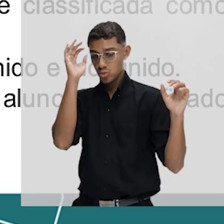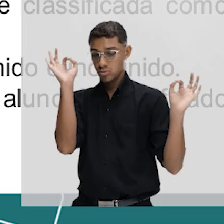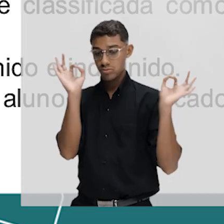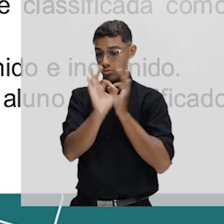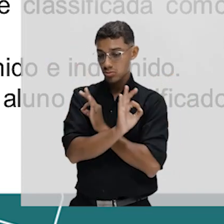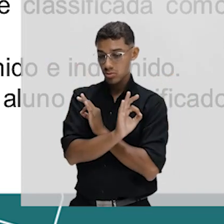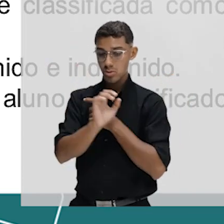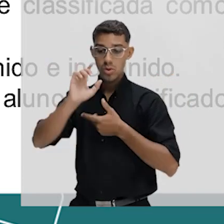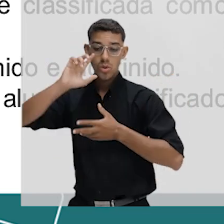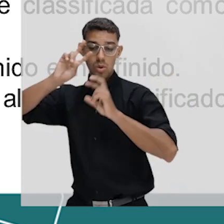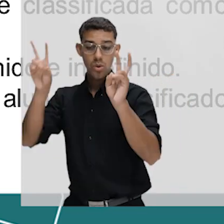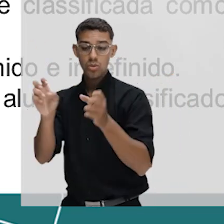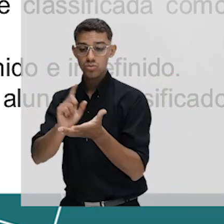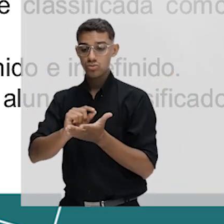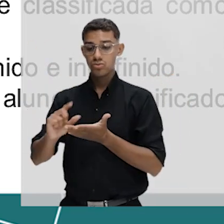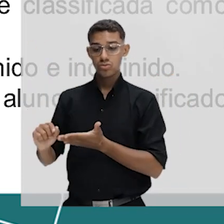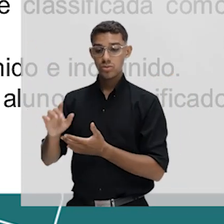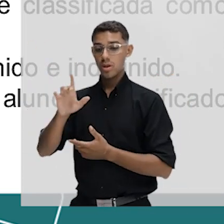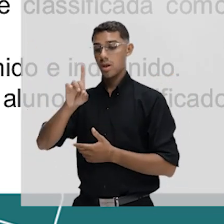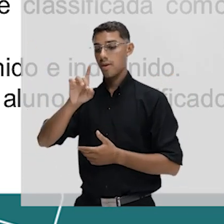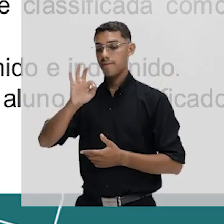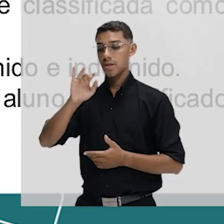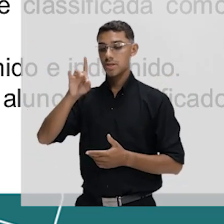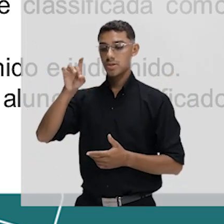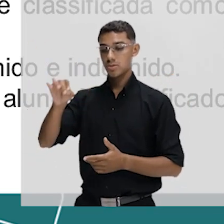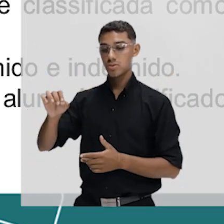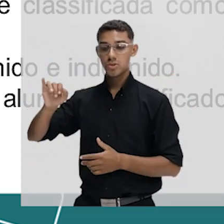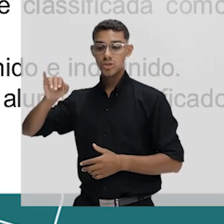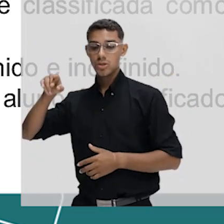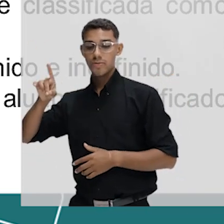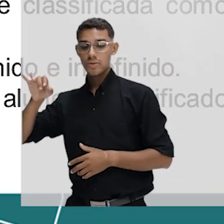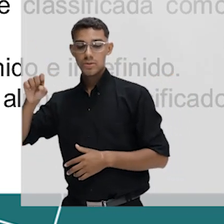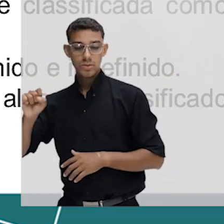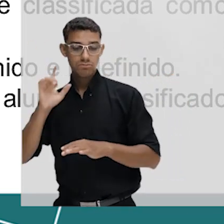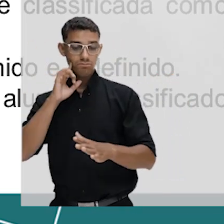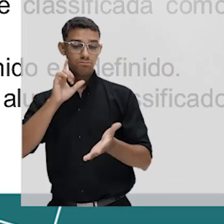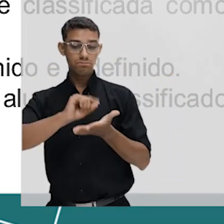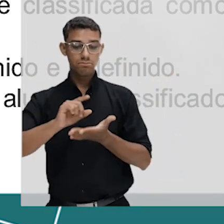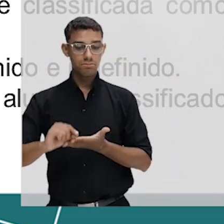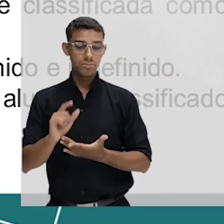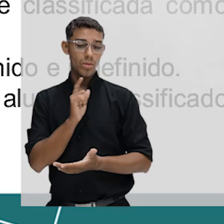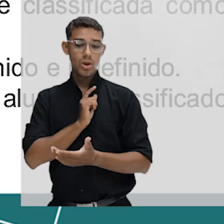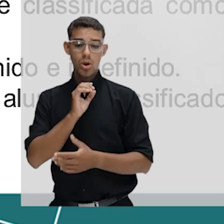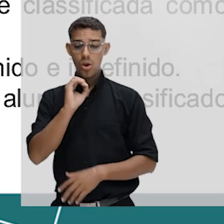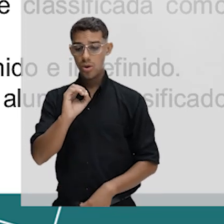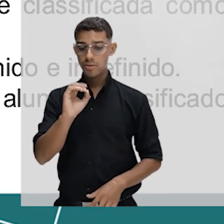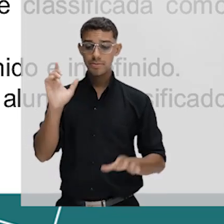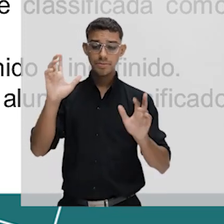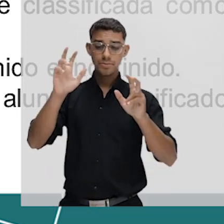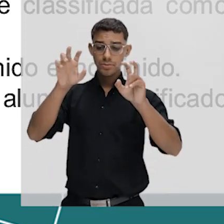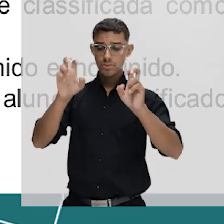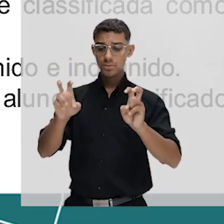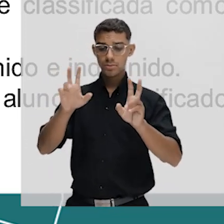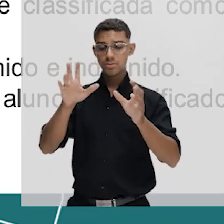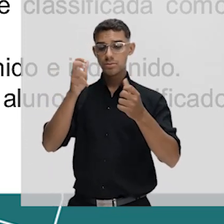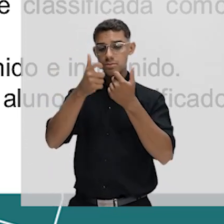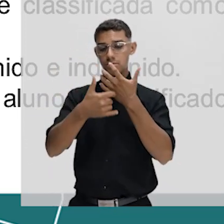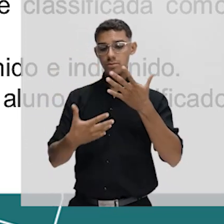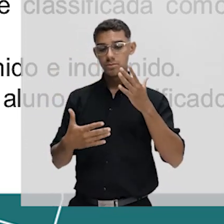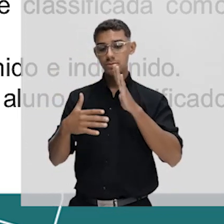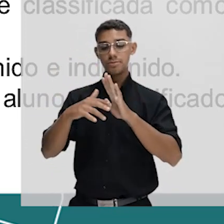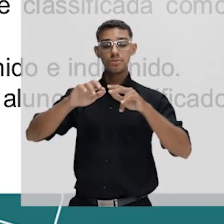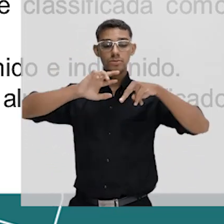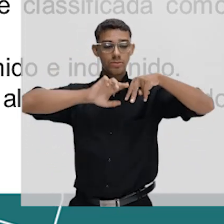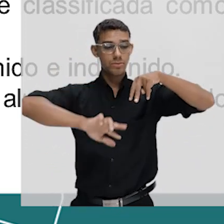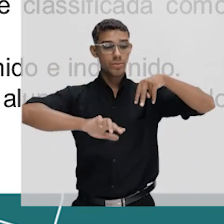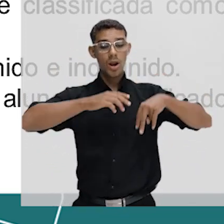indefinido. Neste exemplo, o artigo definido O indica que o substantivo aluno é classificado como gênero masculino, né? Ele diz